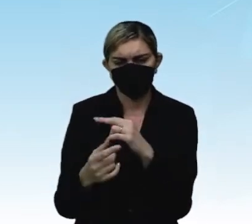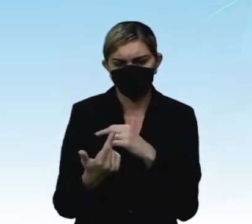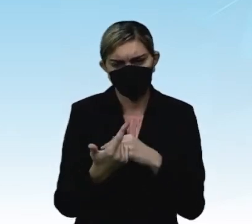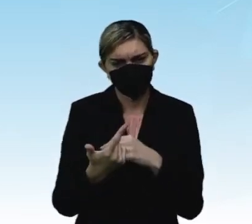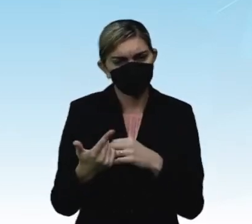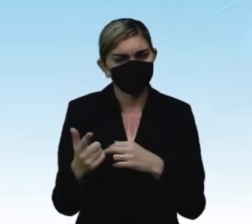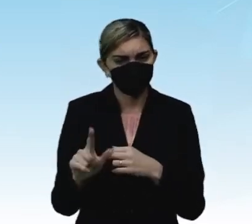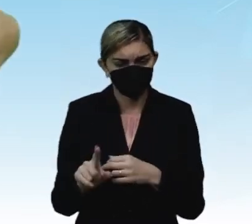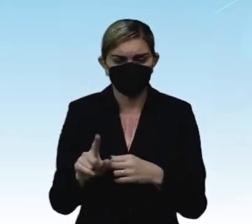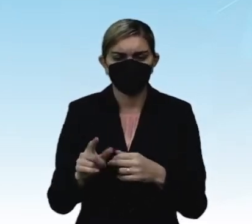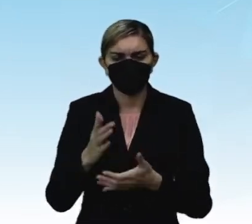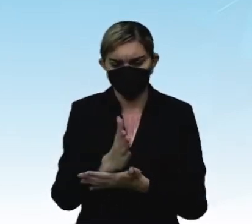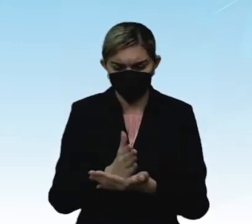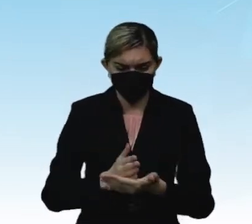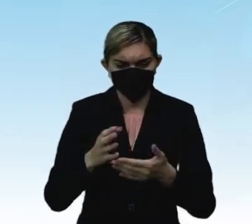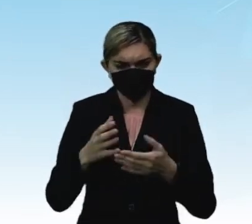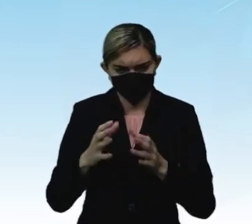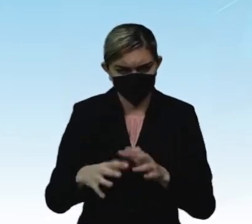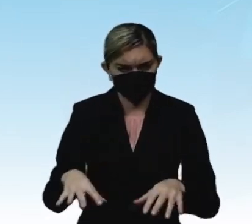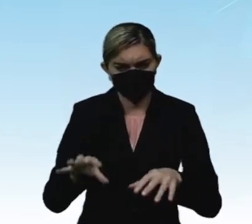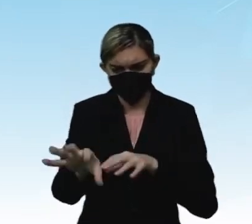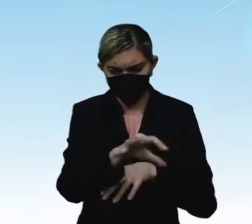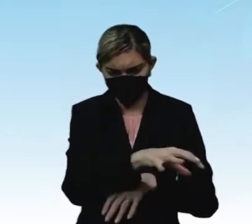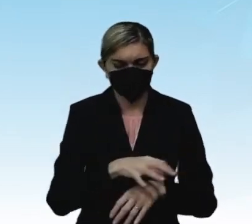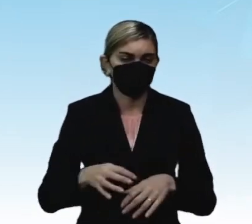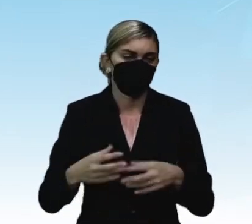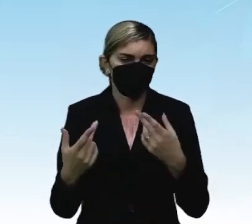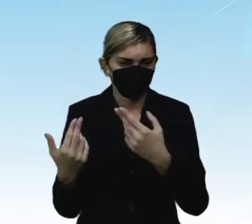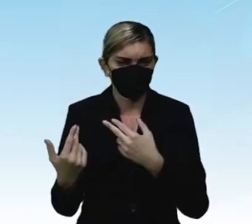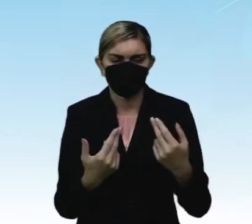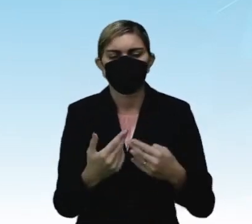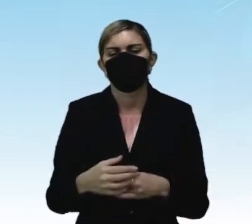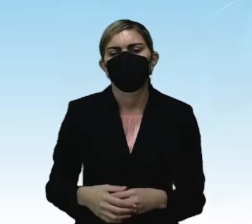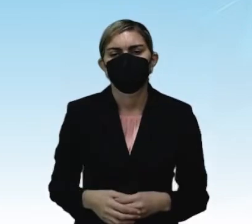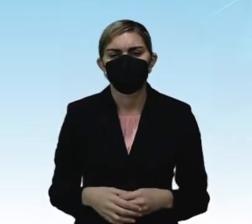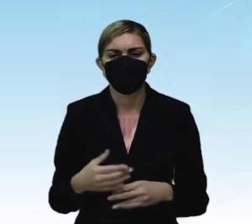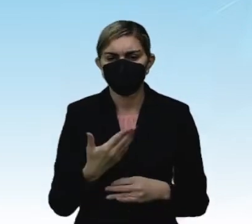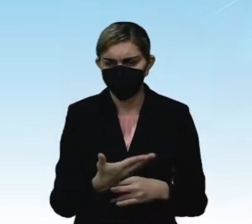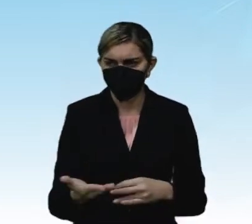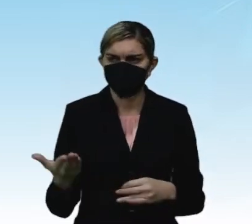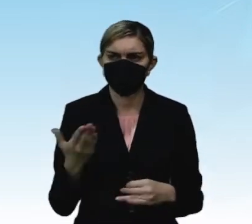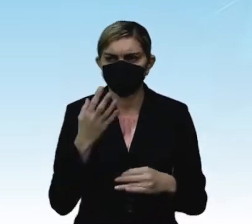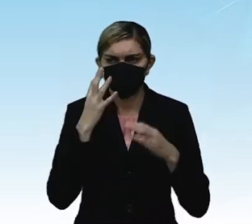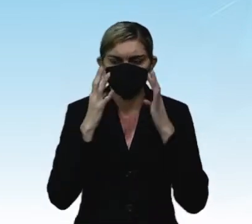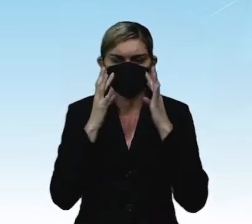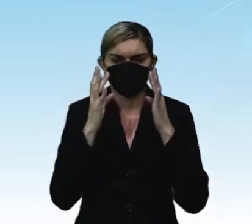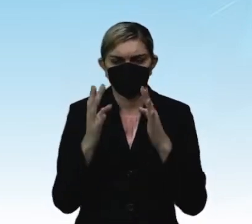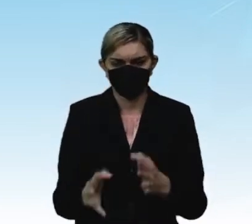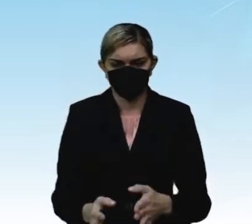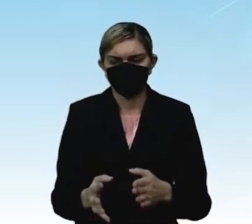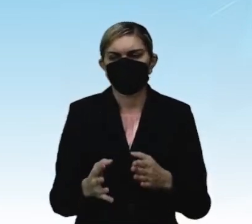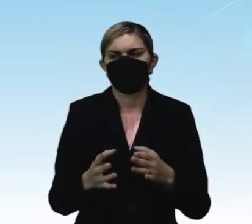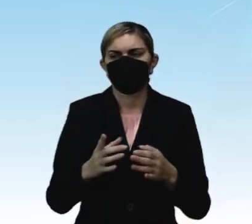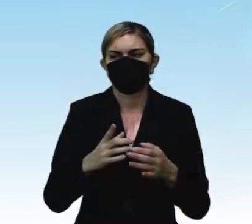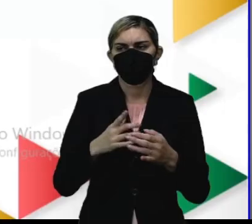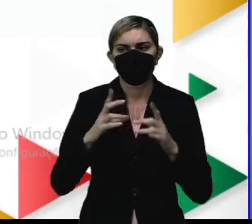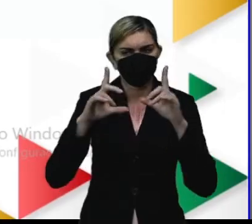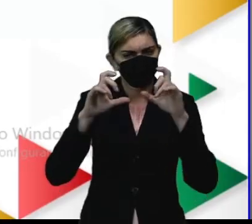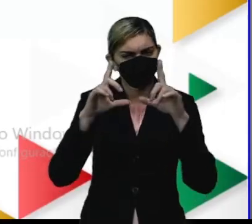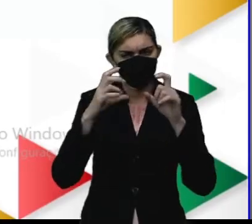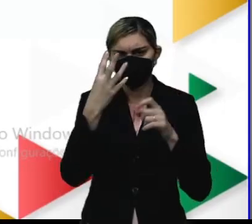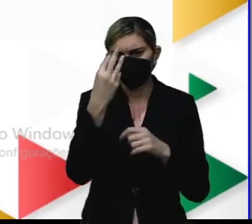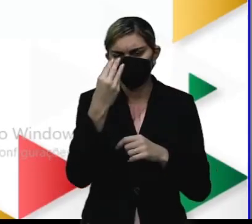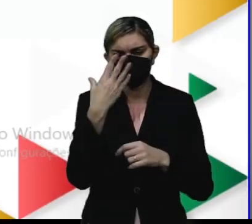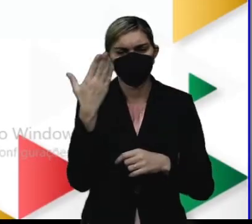outro e a divisão para todos, tá? Aí você vê aí uma grande foto que eu